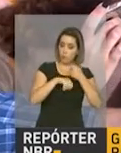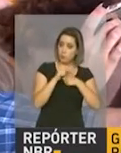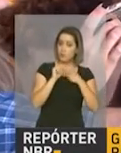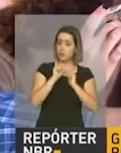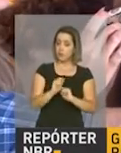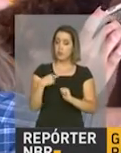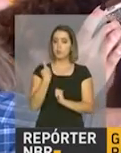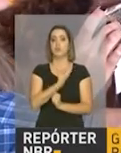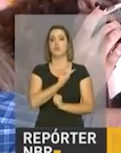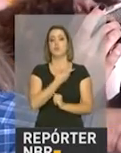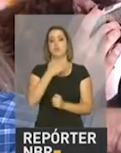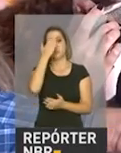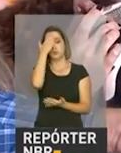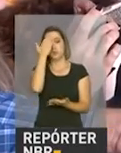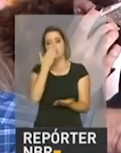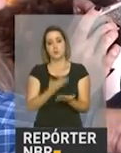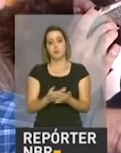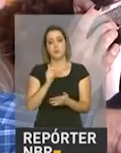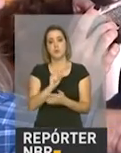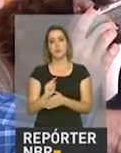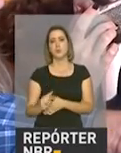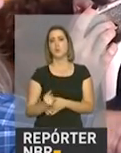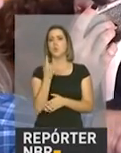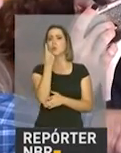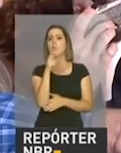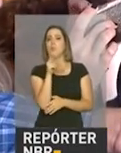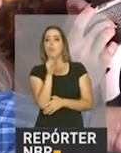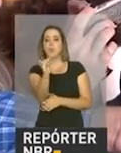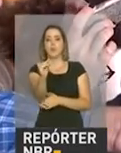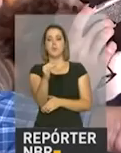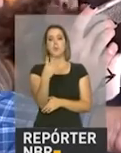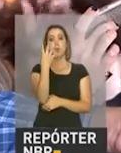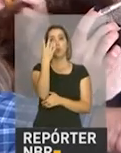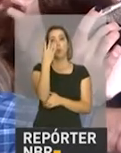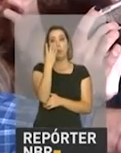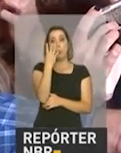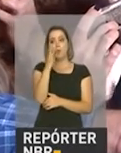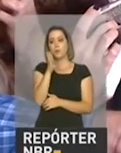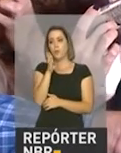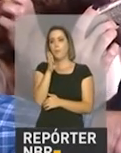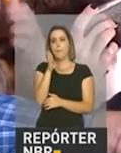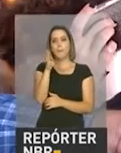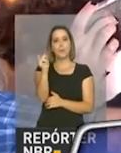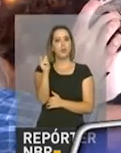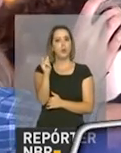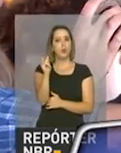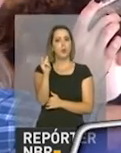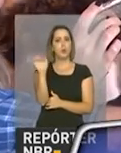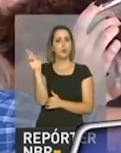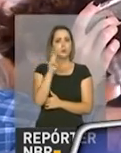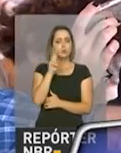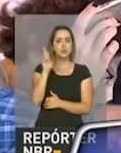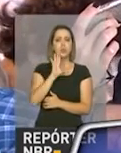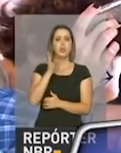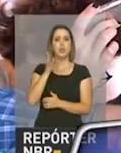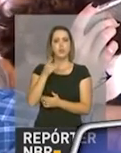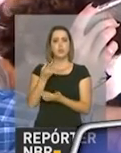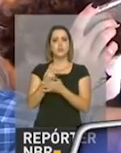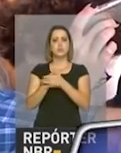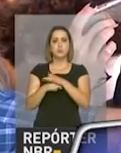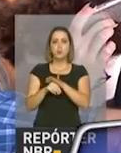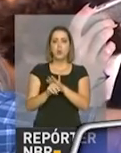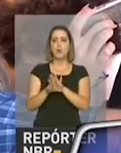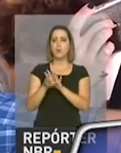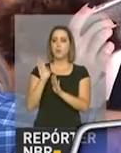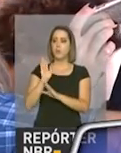que nós acreditamos que num primeiro dia, 4 bilhões de reais aplicados e